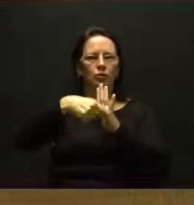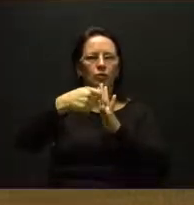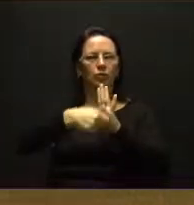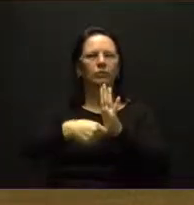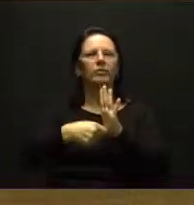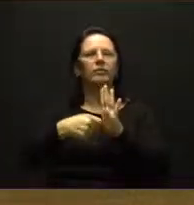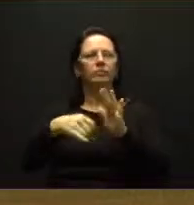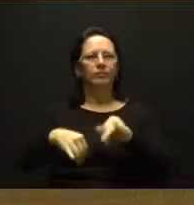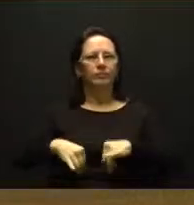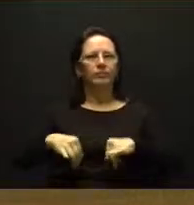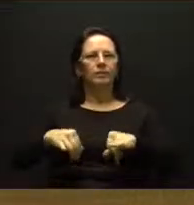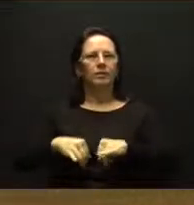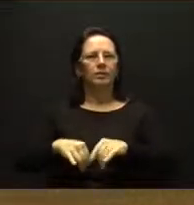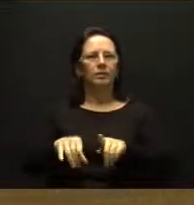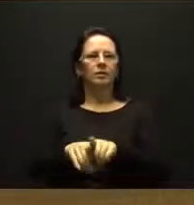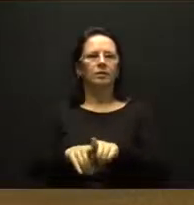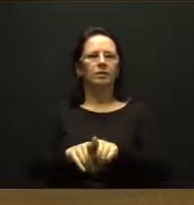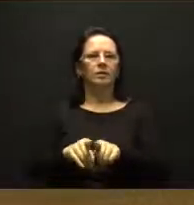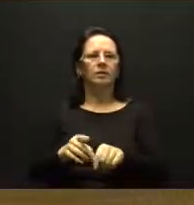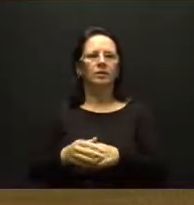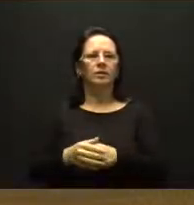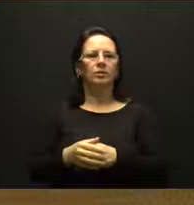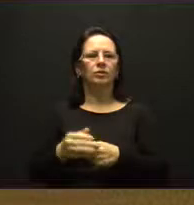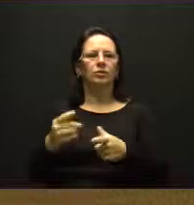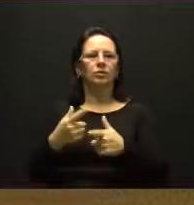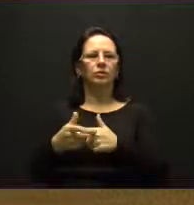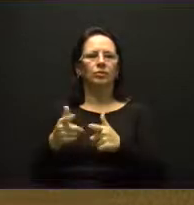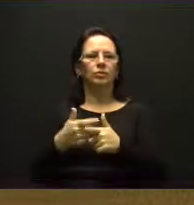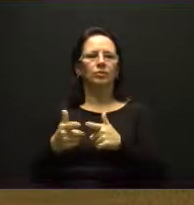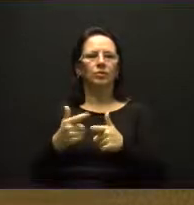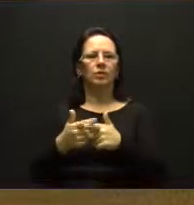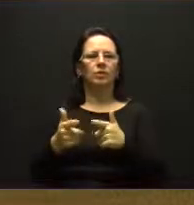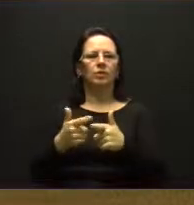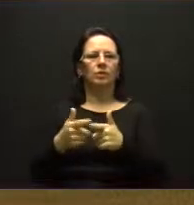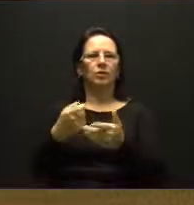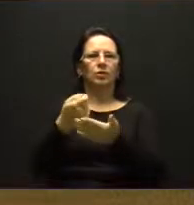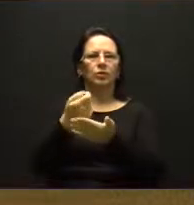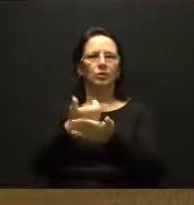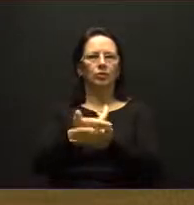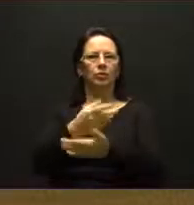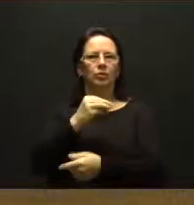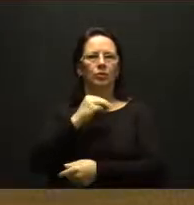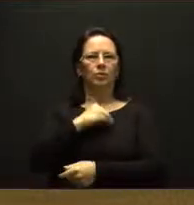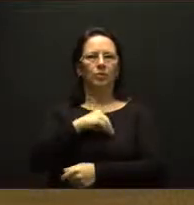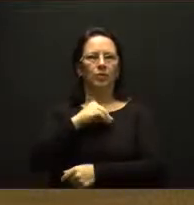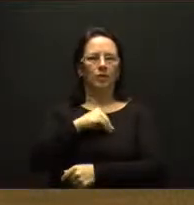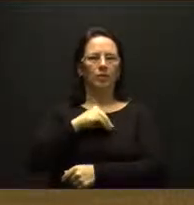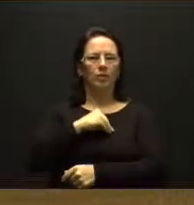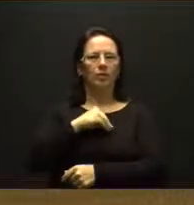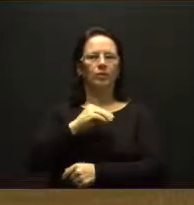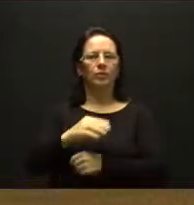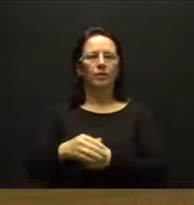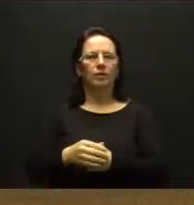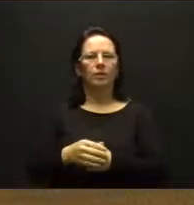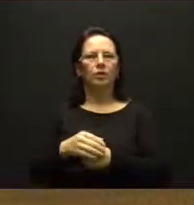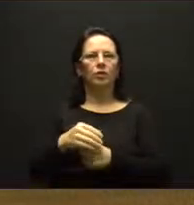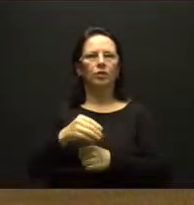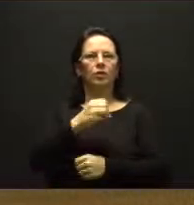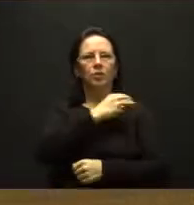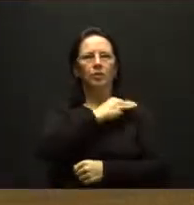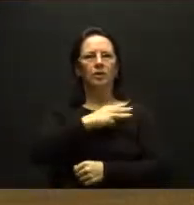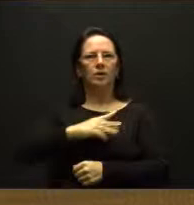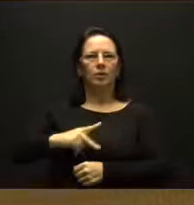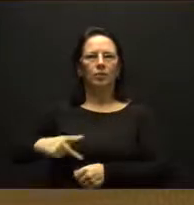fidelidade com a fidelidade da questão da do pagamento do pessoal ao qual foi acordado no ministério público